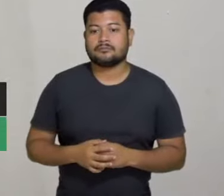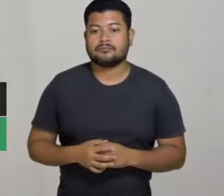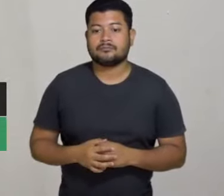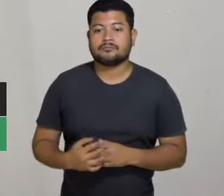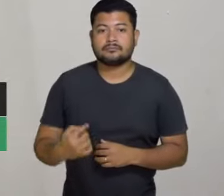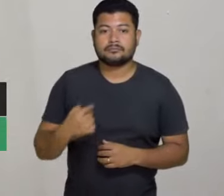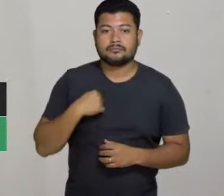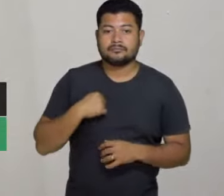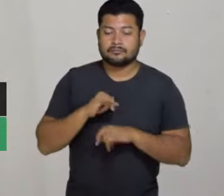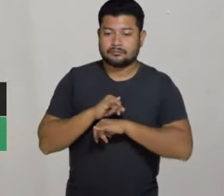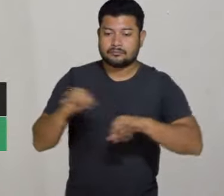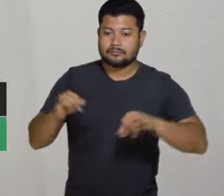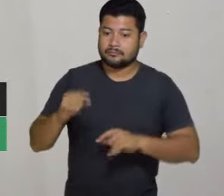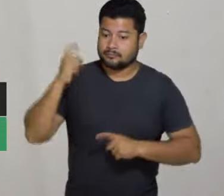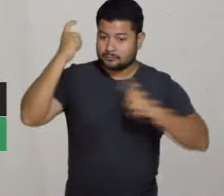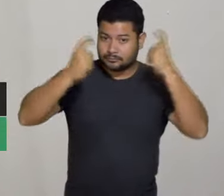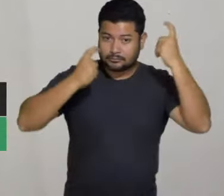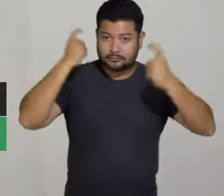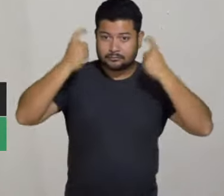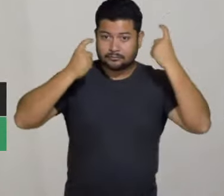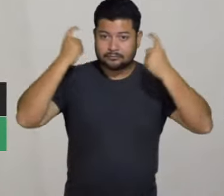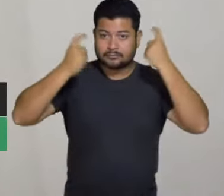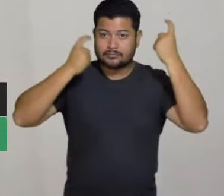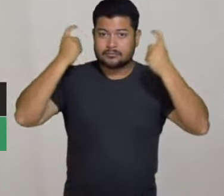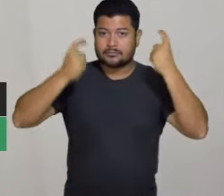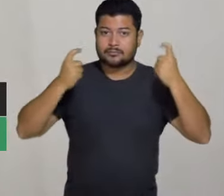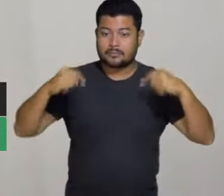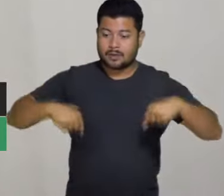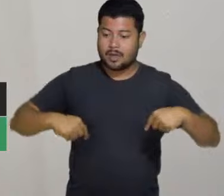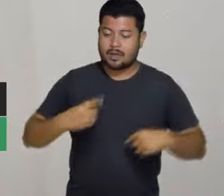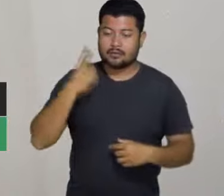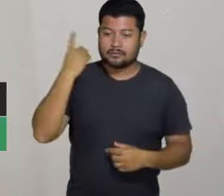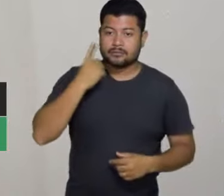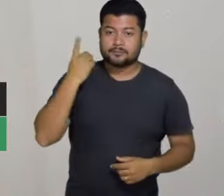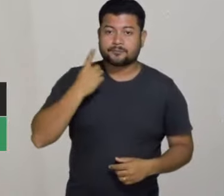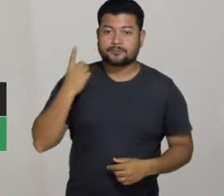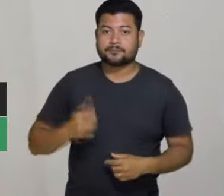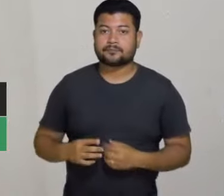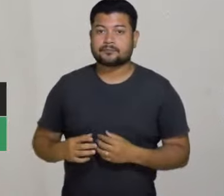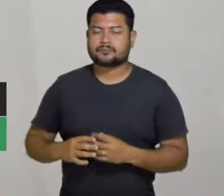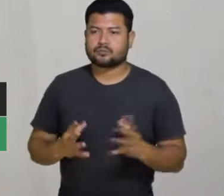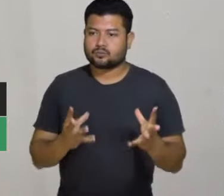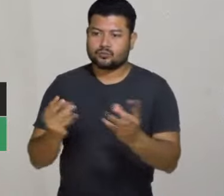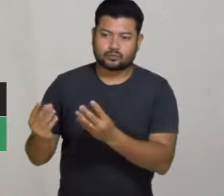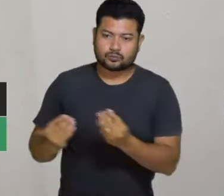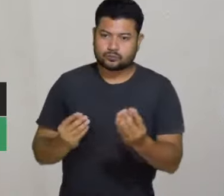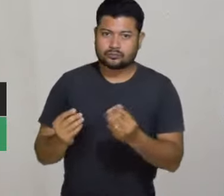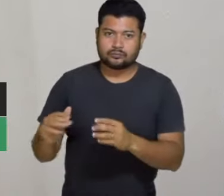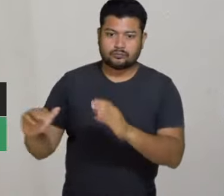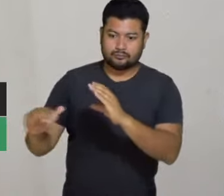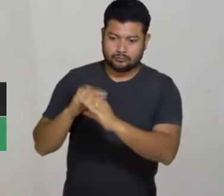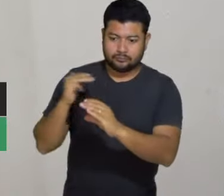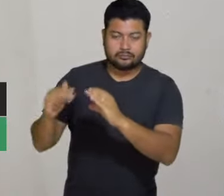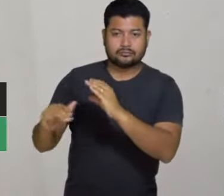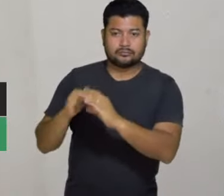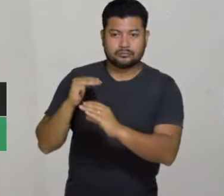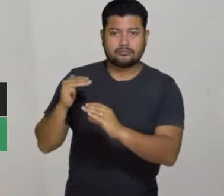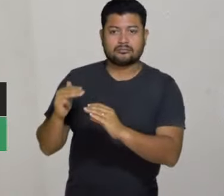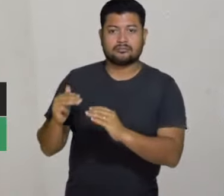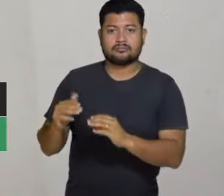manifestar minha preocupação, enquanto deputado estadual, sobre as inúmeras mensagens e